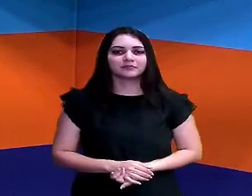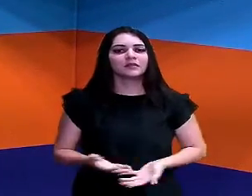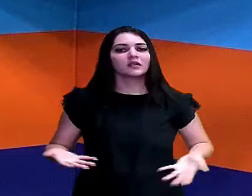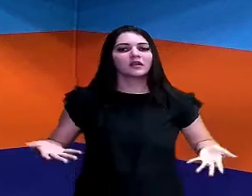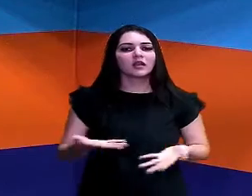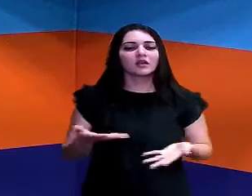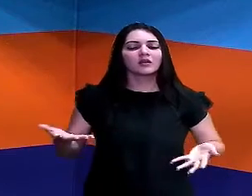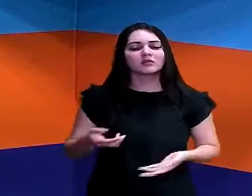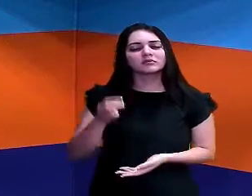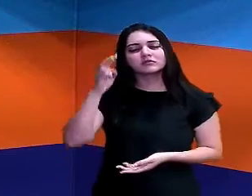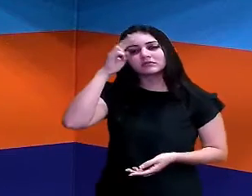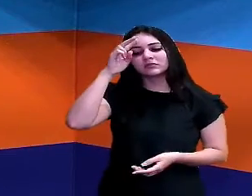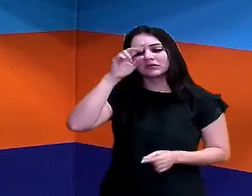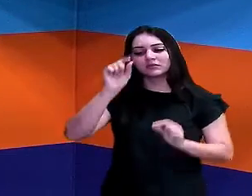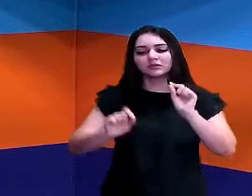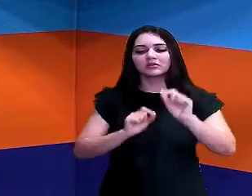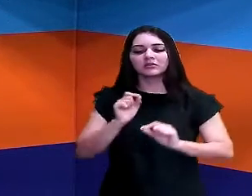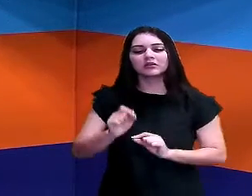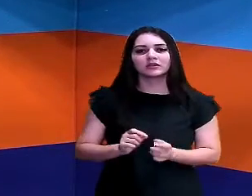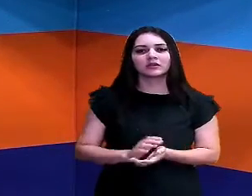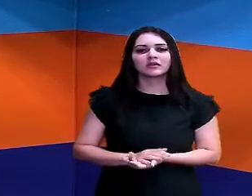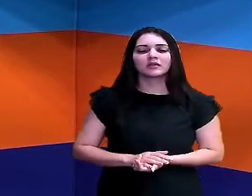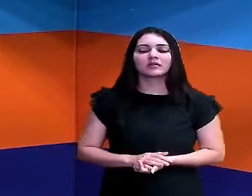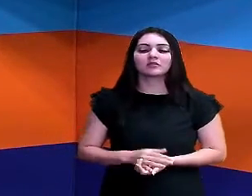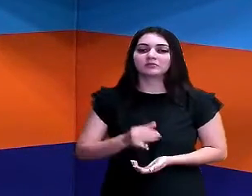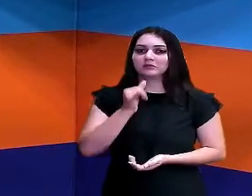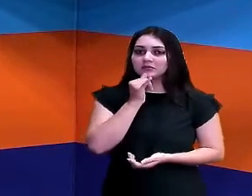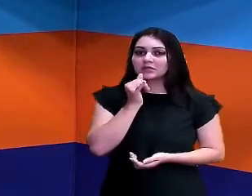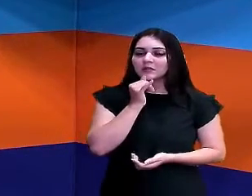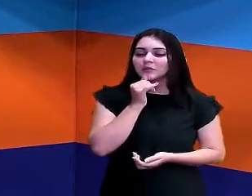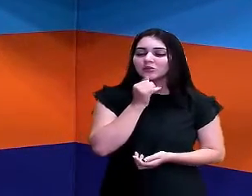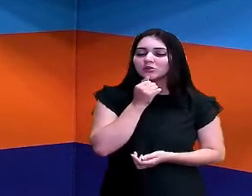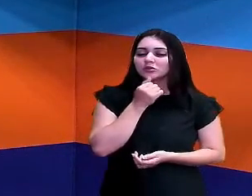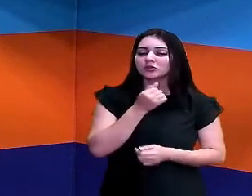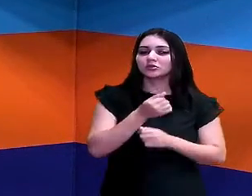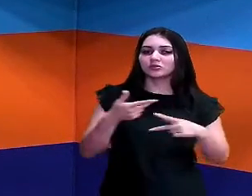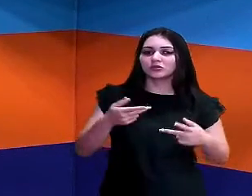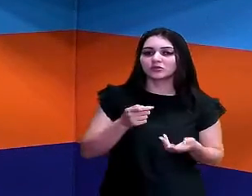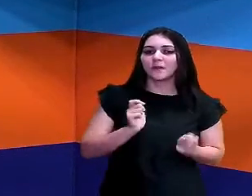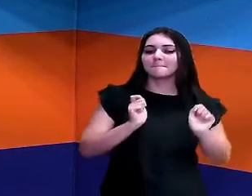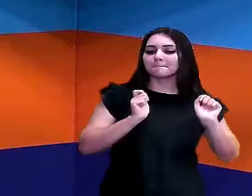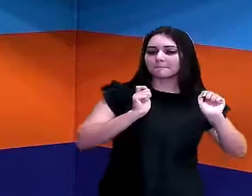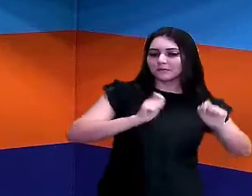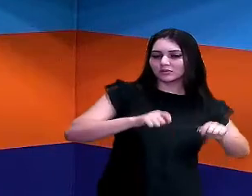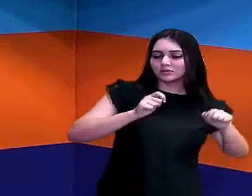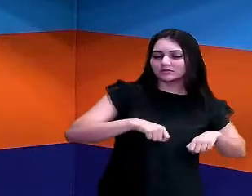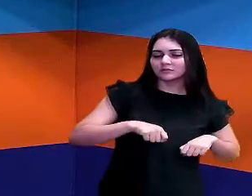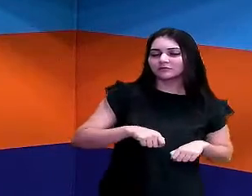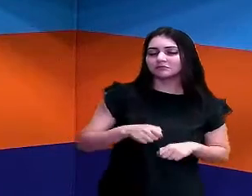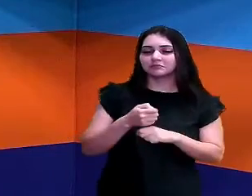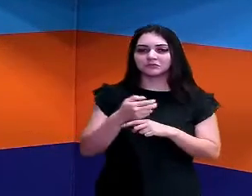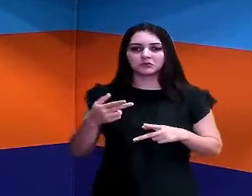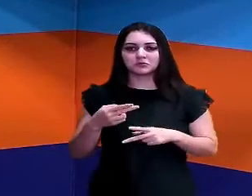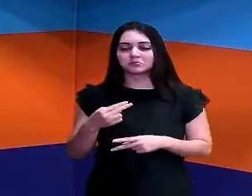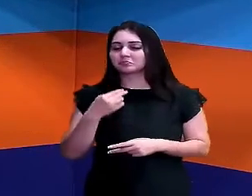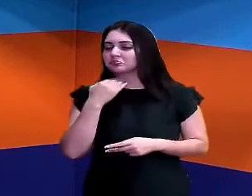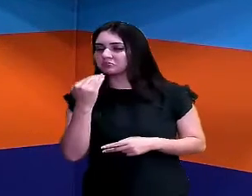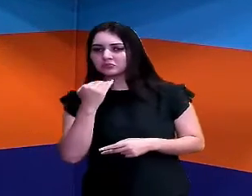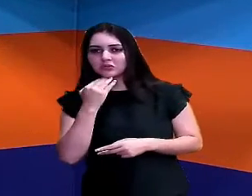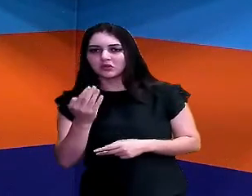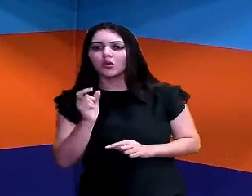Agora a gente vai lembrar daquelas situações que são possíveis e das situações que são impossíveis. O que é